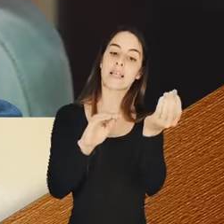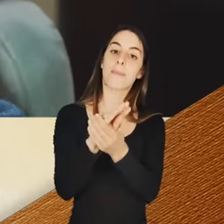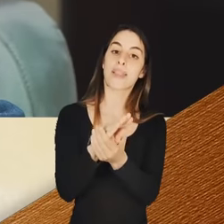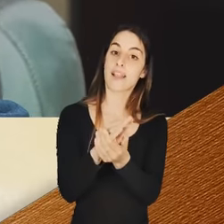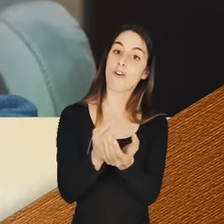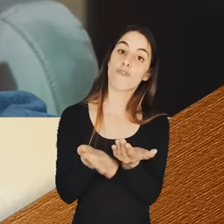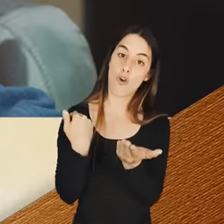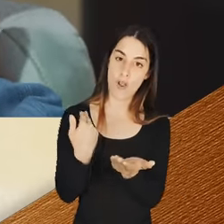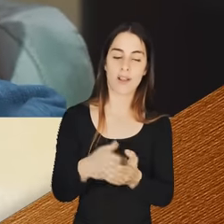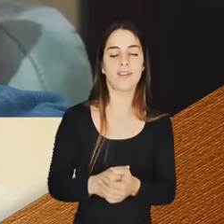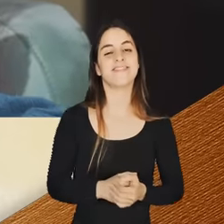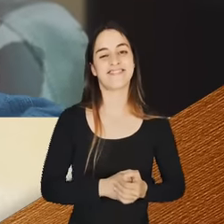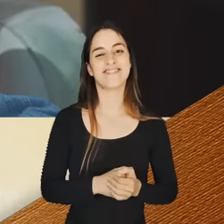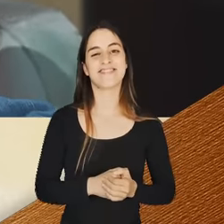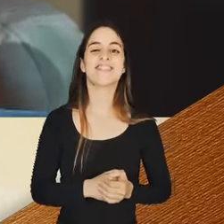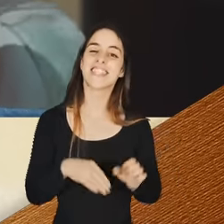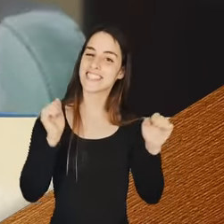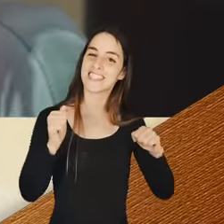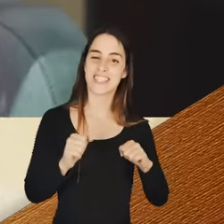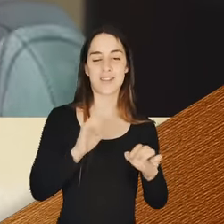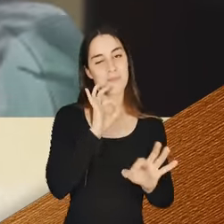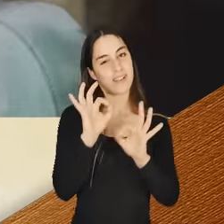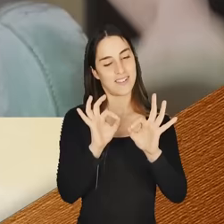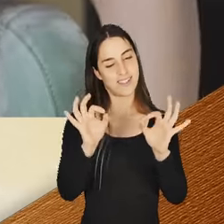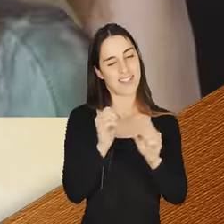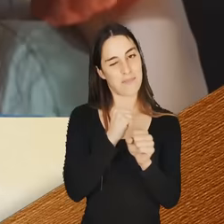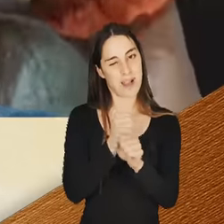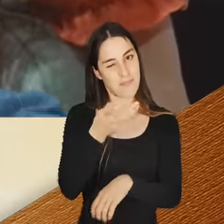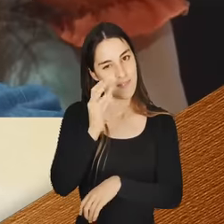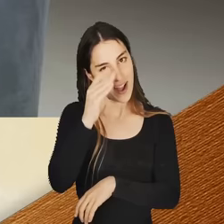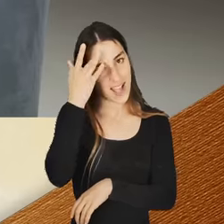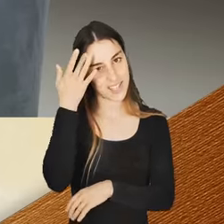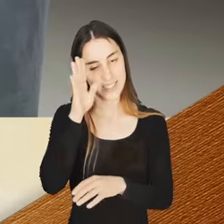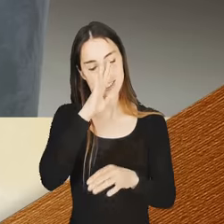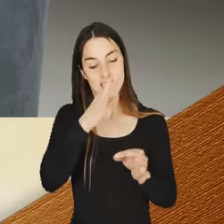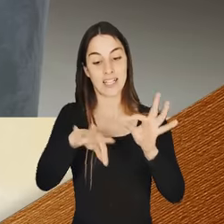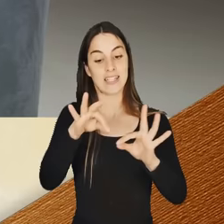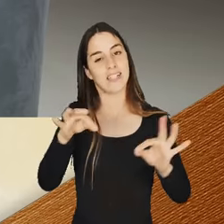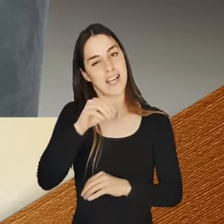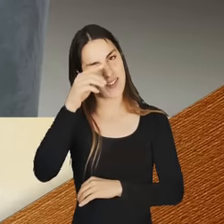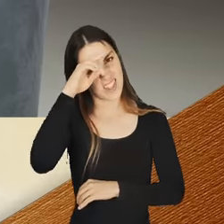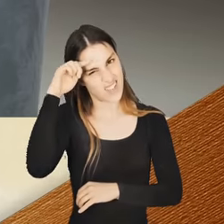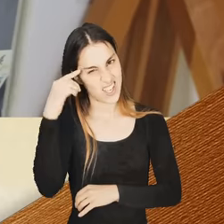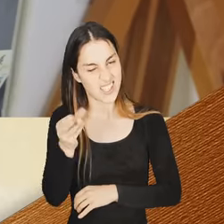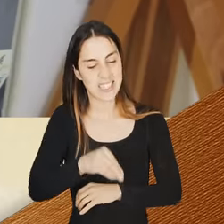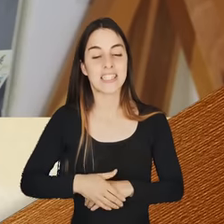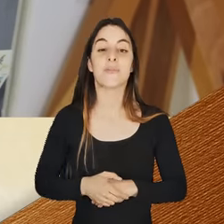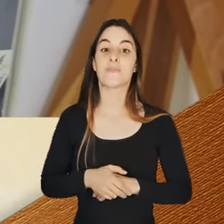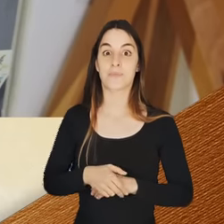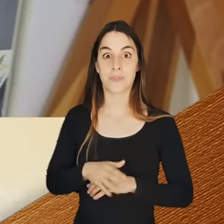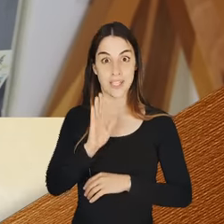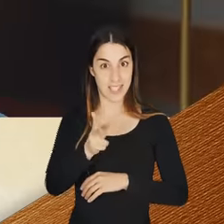atacador claro desapertado. Claro é para facilitar o trabalho à menina. É um profissional. É um profissional. Verdade. É. Acho que já está. Olhaste para o